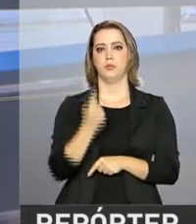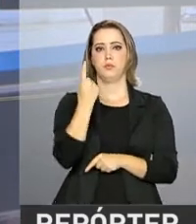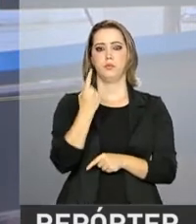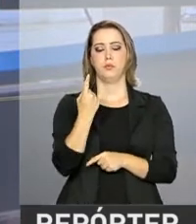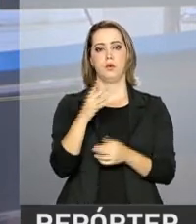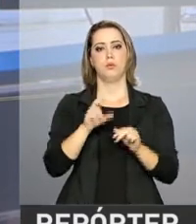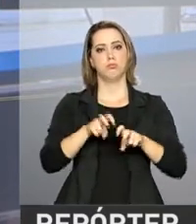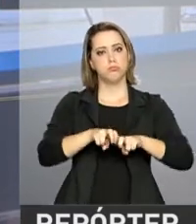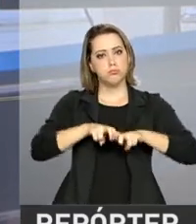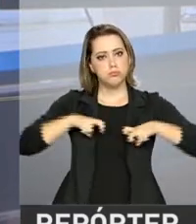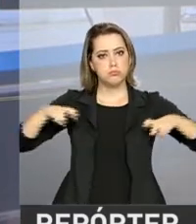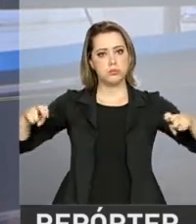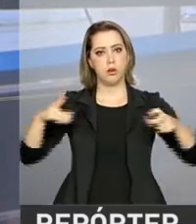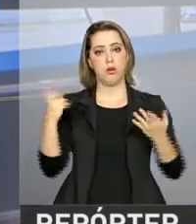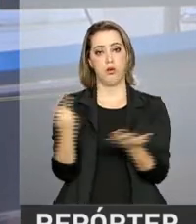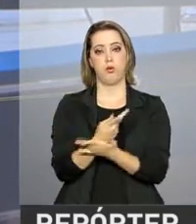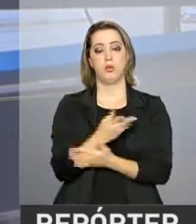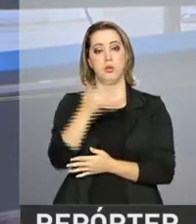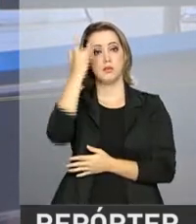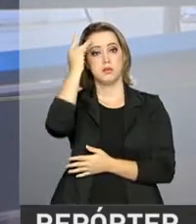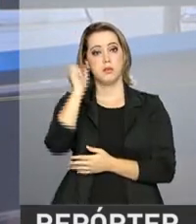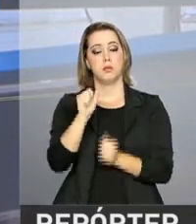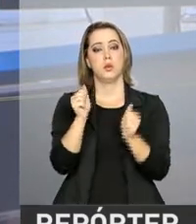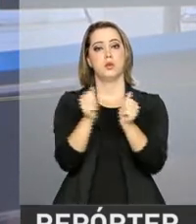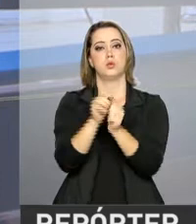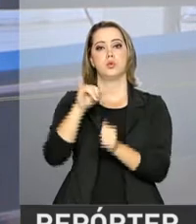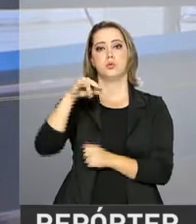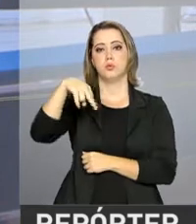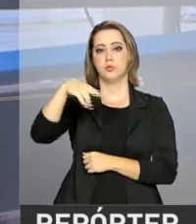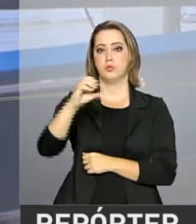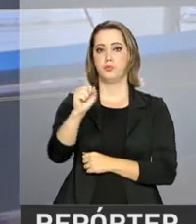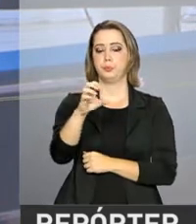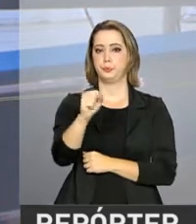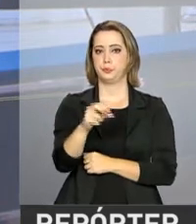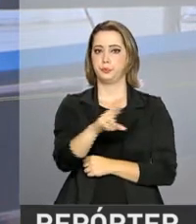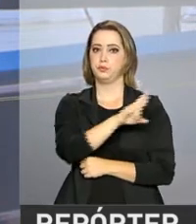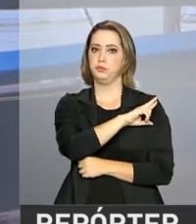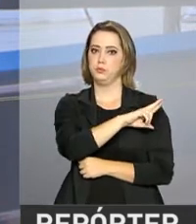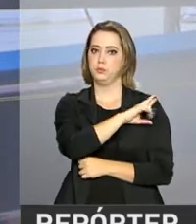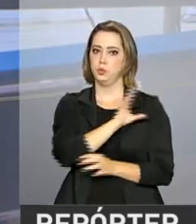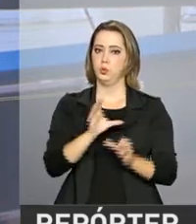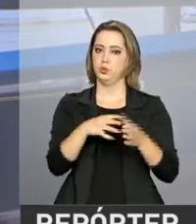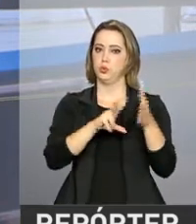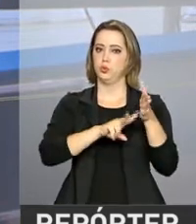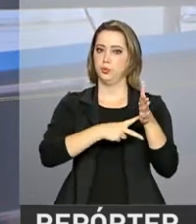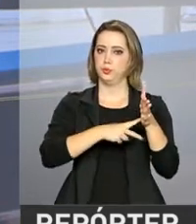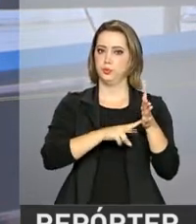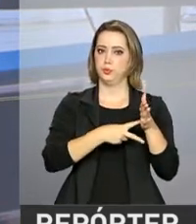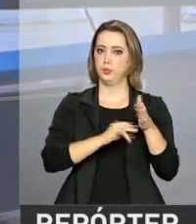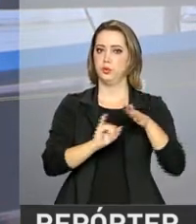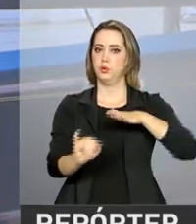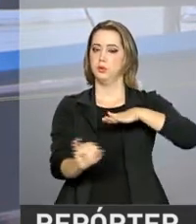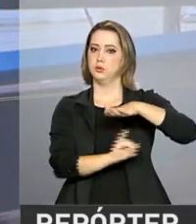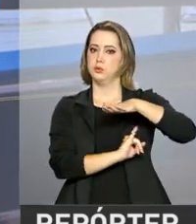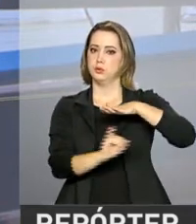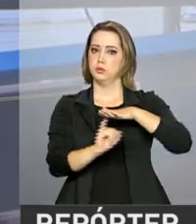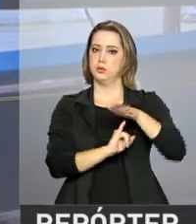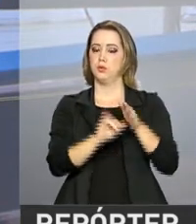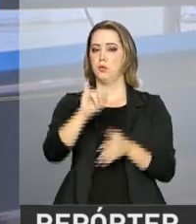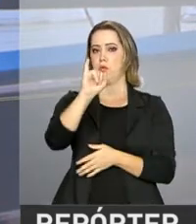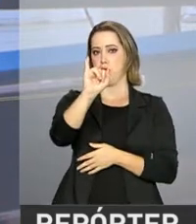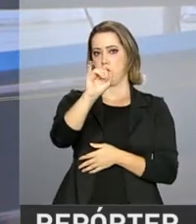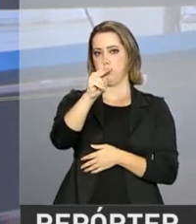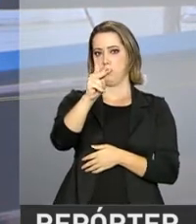primeira audiência está marcada para amanhã com o presidente do inss representantes de centrais sindicais do instituto de pesquisa